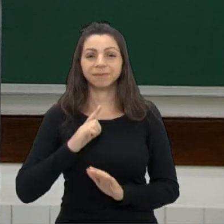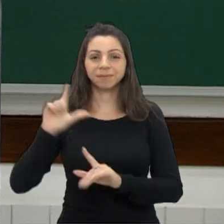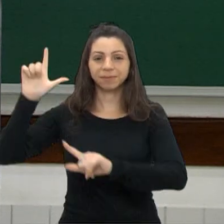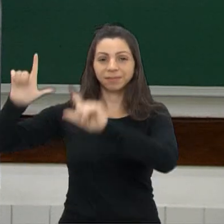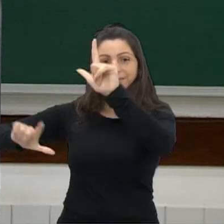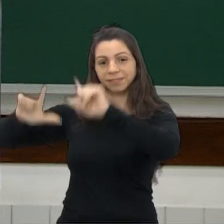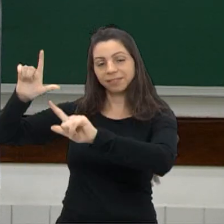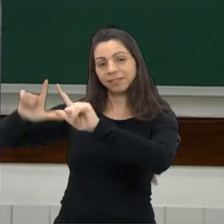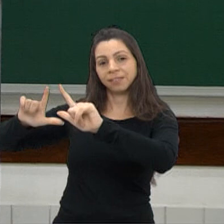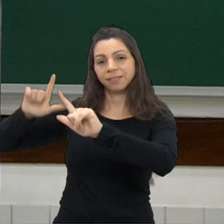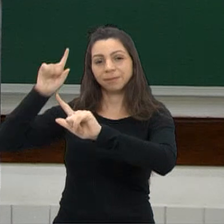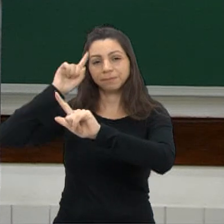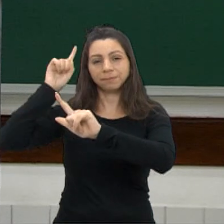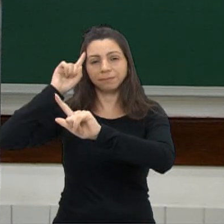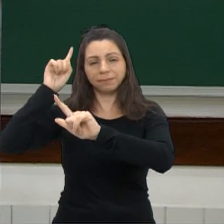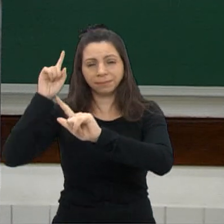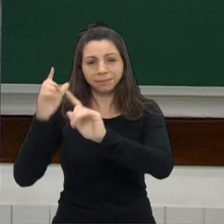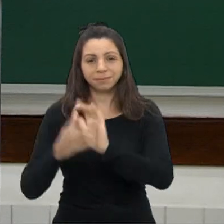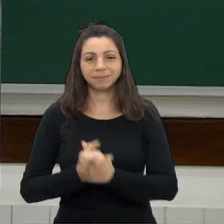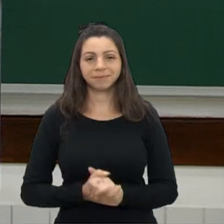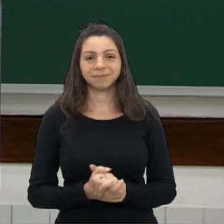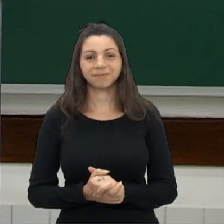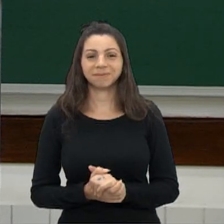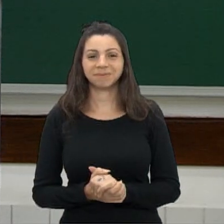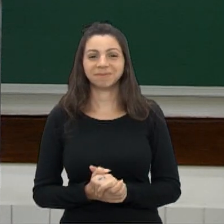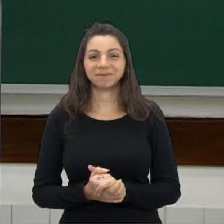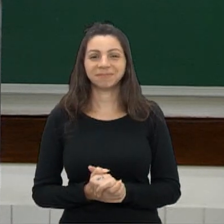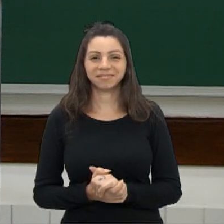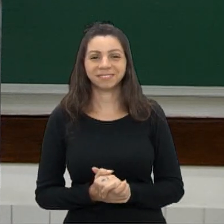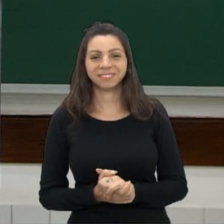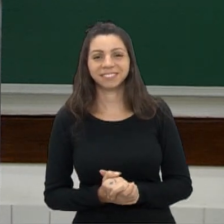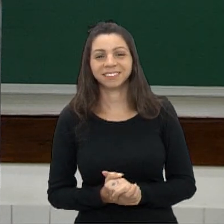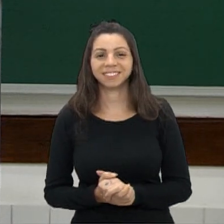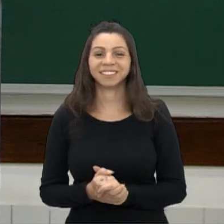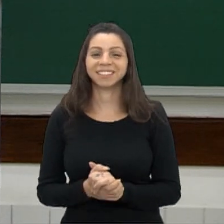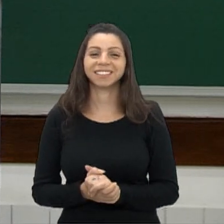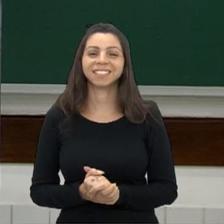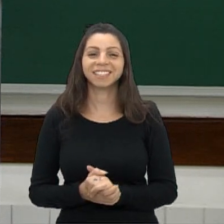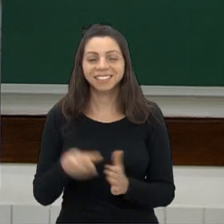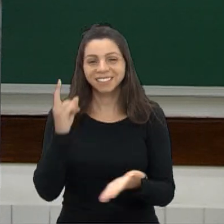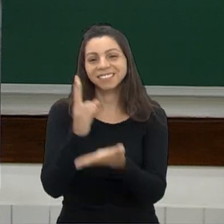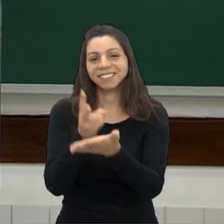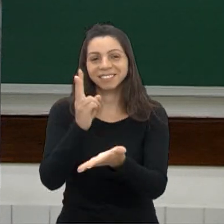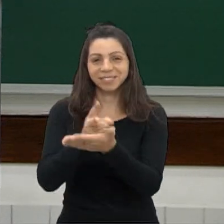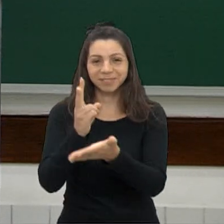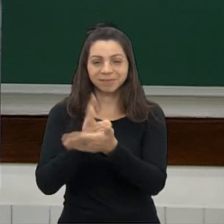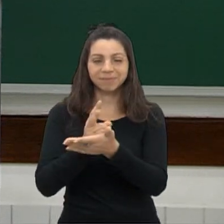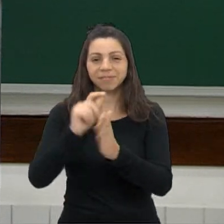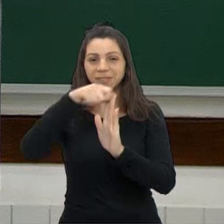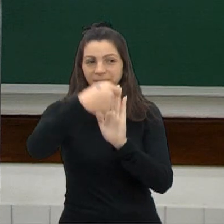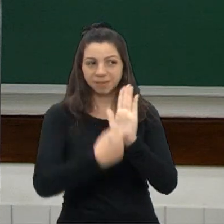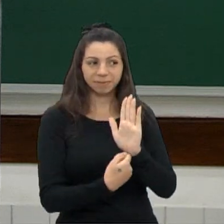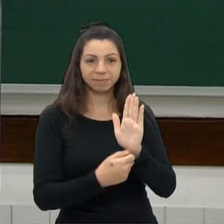causa no dia a dia desses personagens? Bastante influência, né? Vamos seguindo no nosso